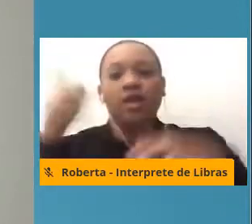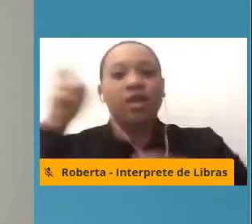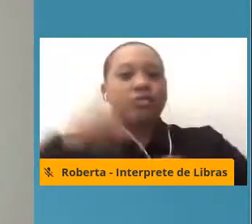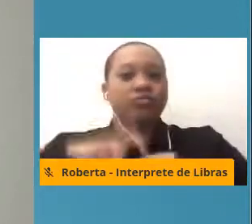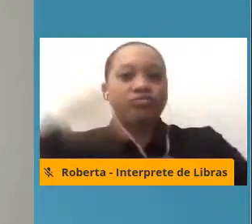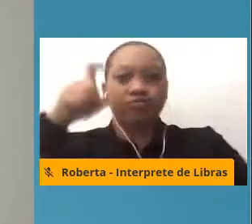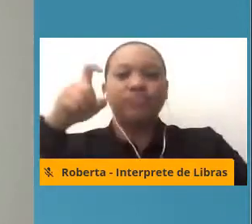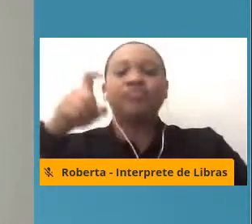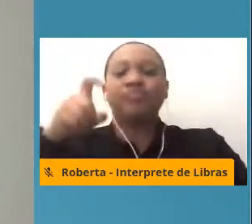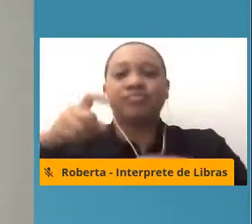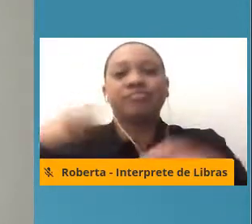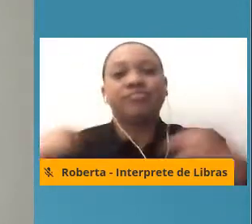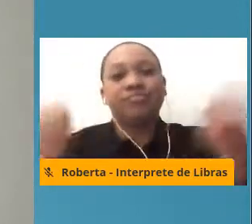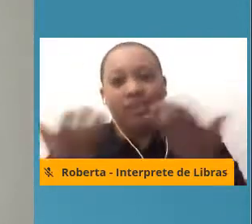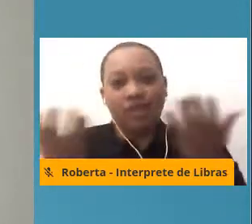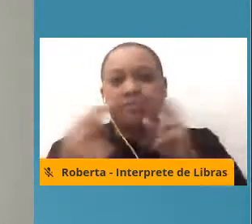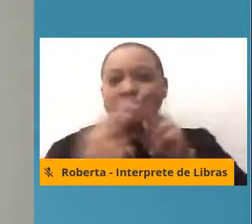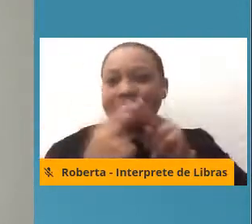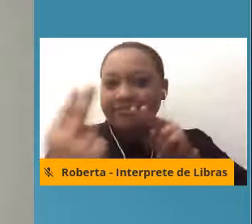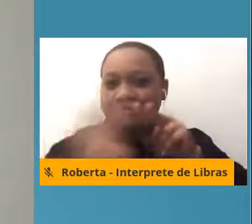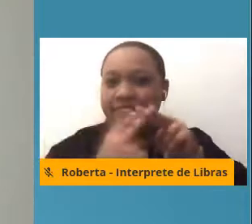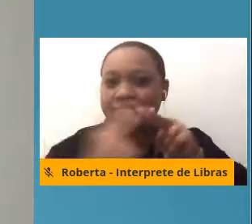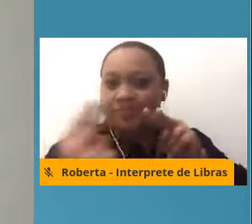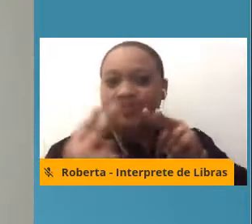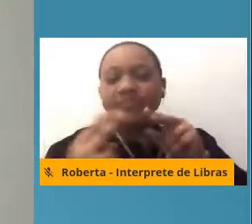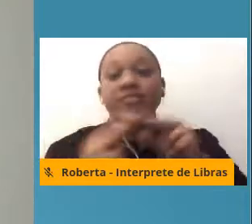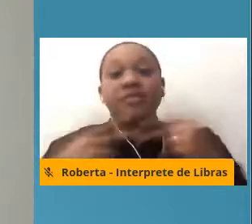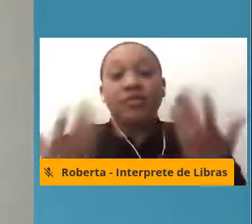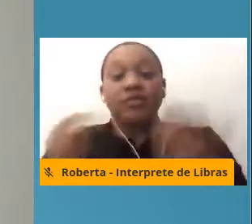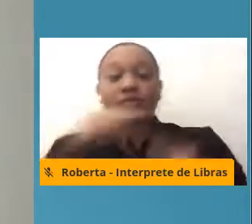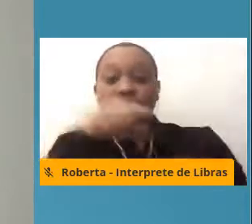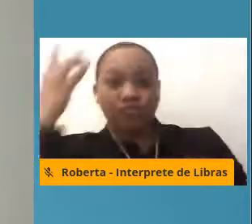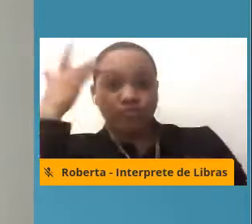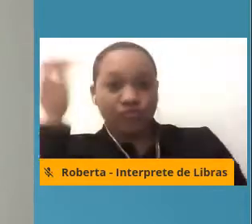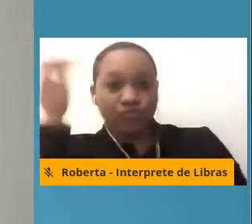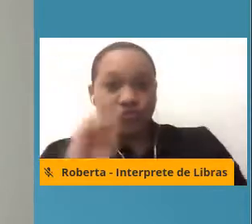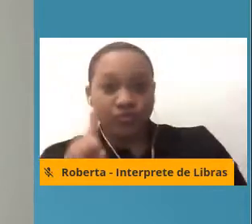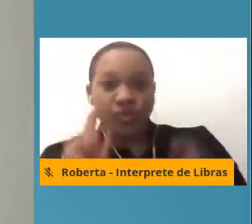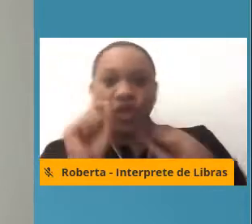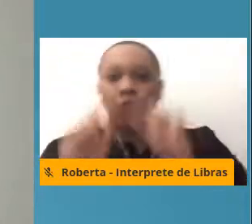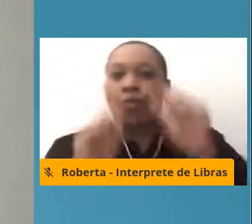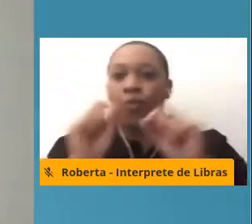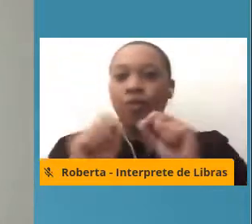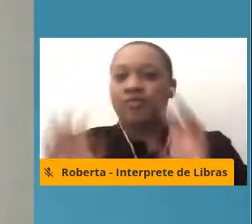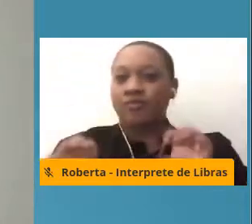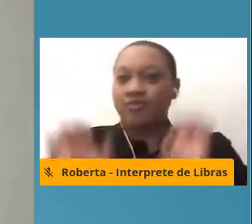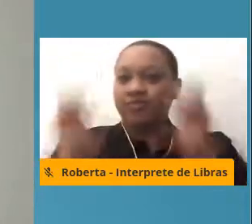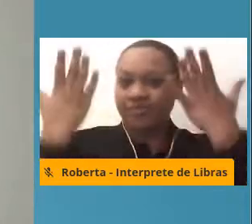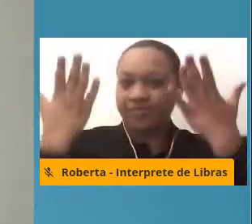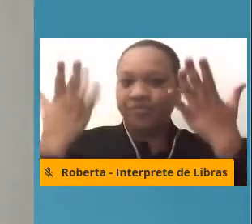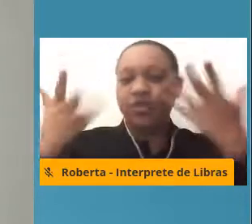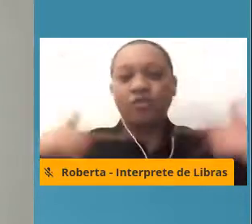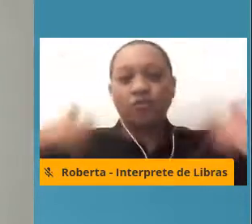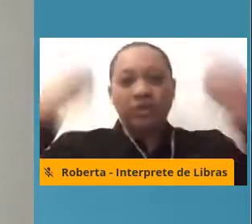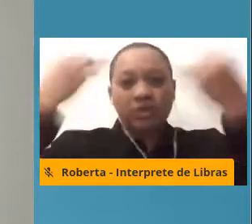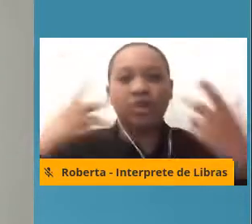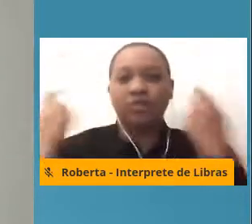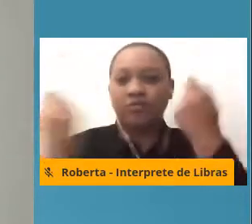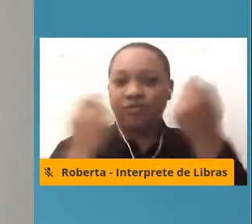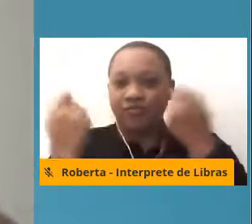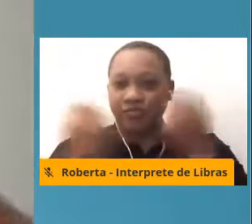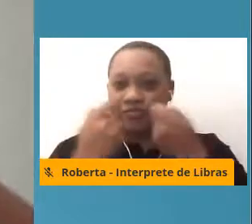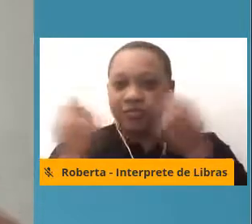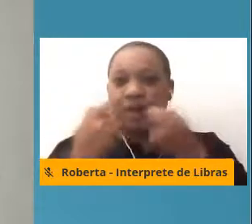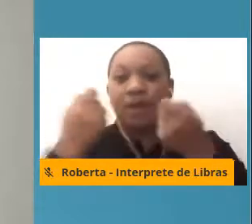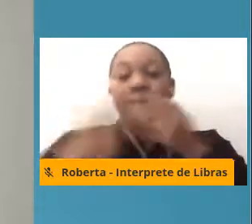é a versão online. E para quem não sabe o que é o festival, eu vou falar um pouquinho sobre ele, né? É a primeira vez que a nossa